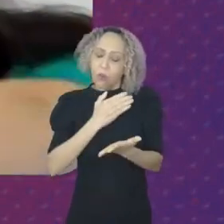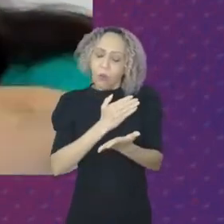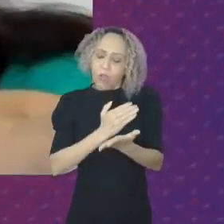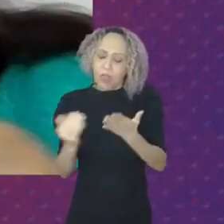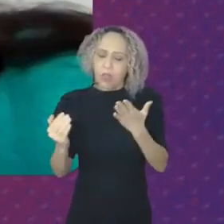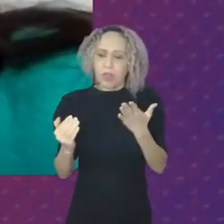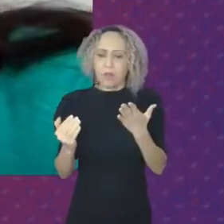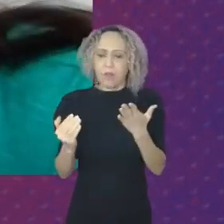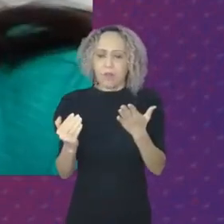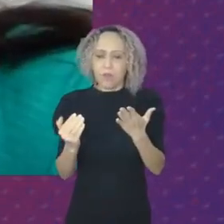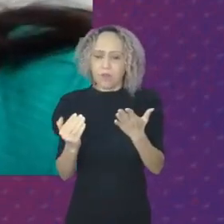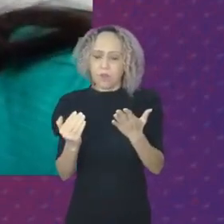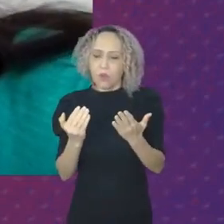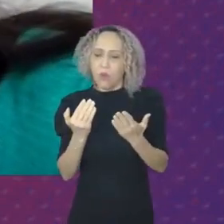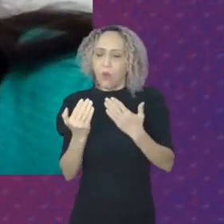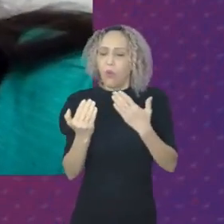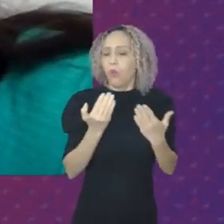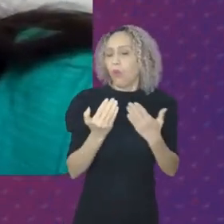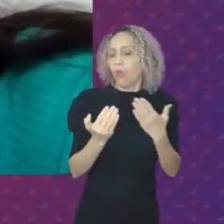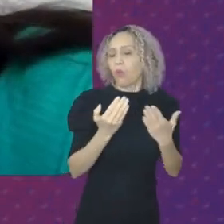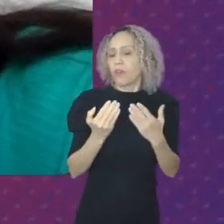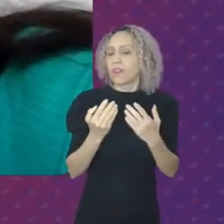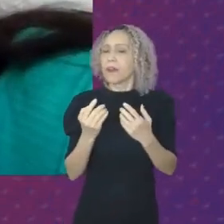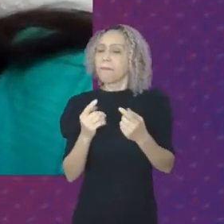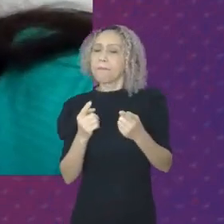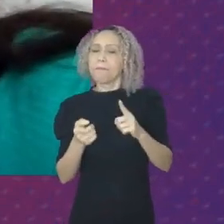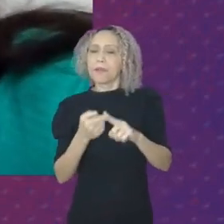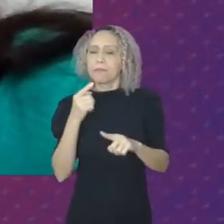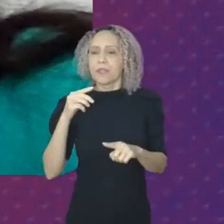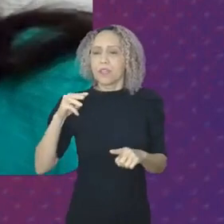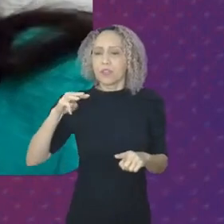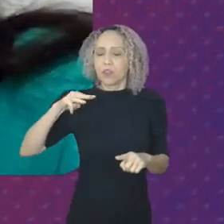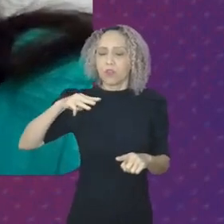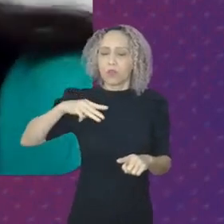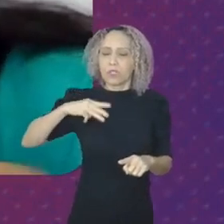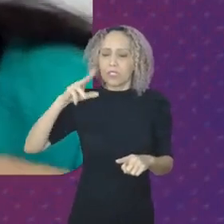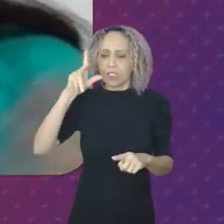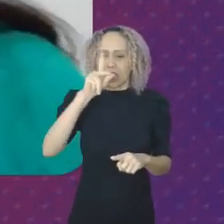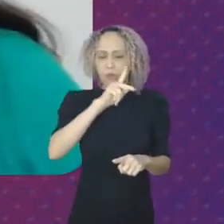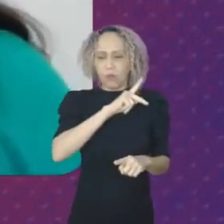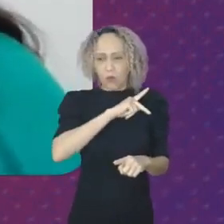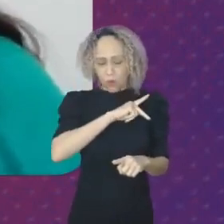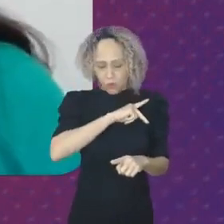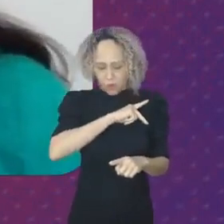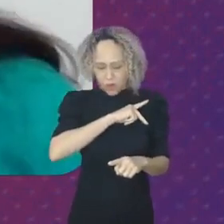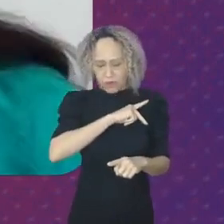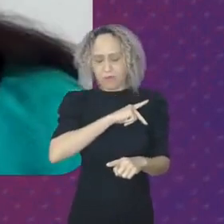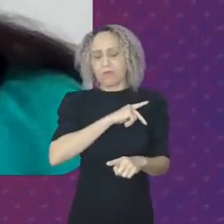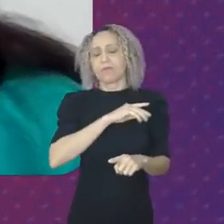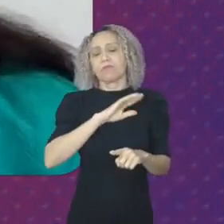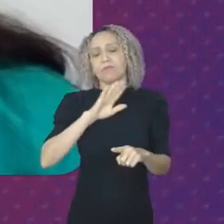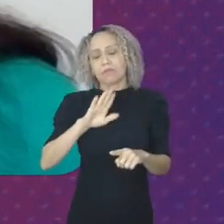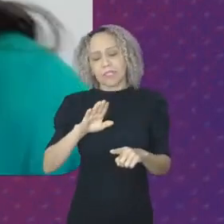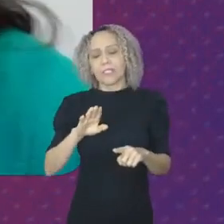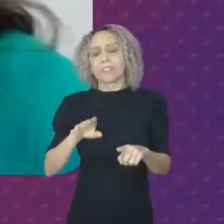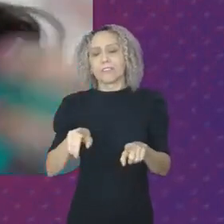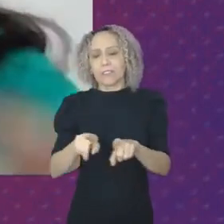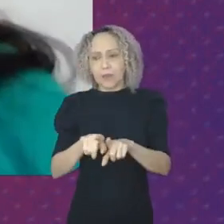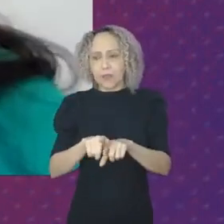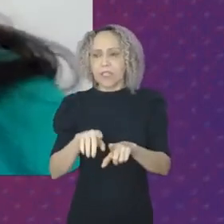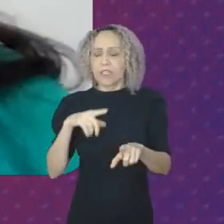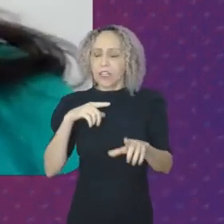diálogo, primeiramente com o Ministério Público, mas já tem todo um cronograma específico